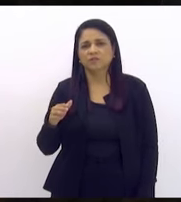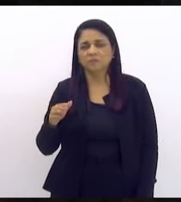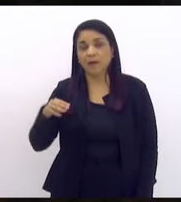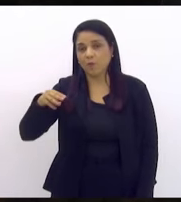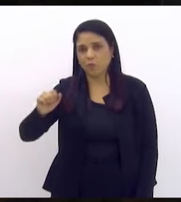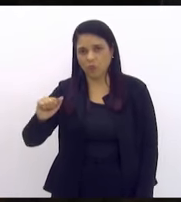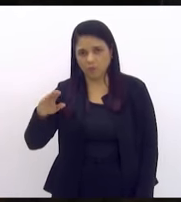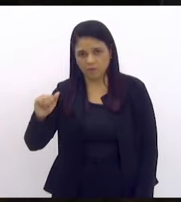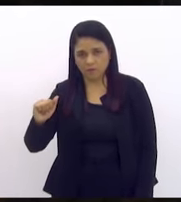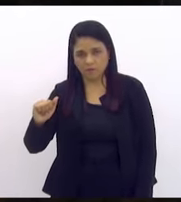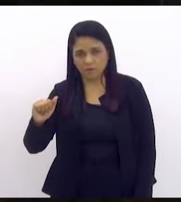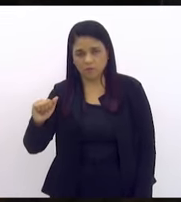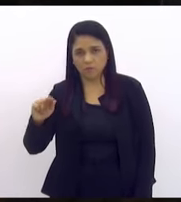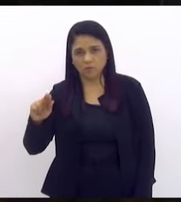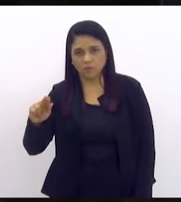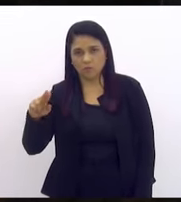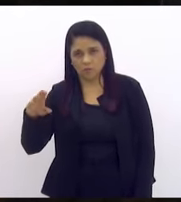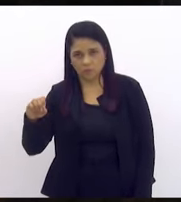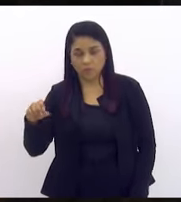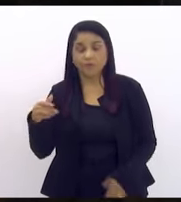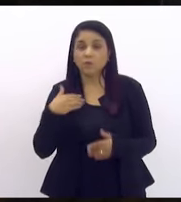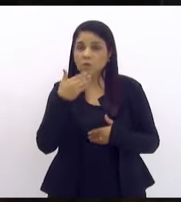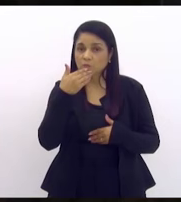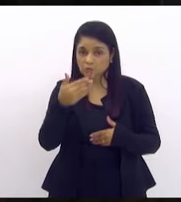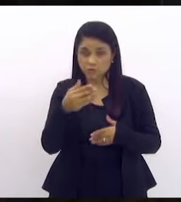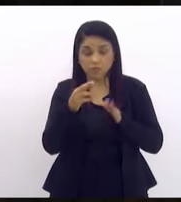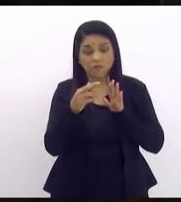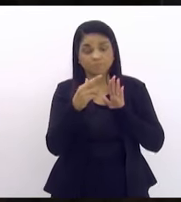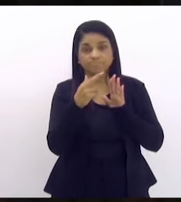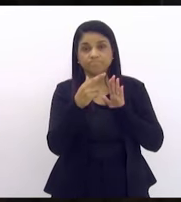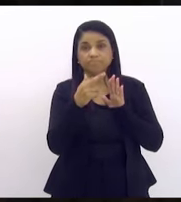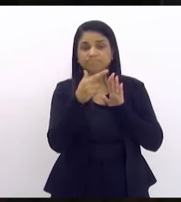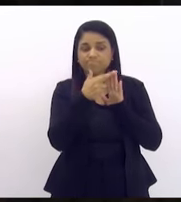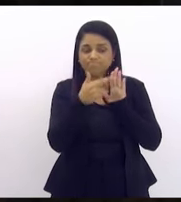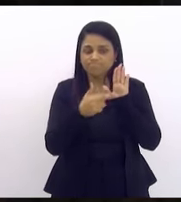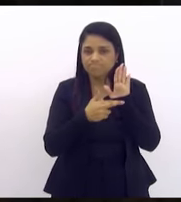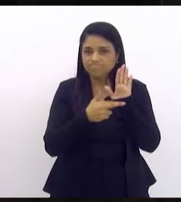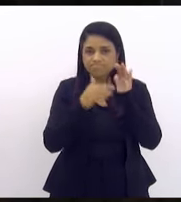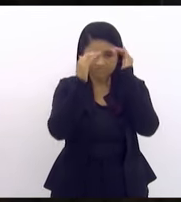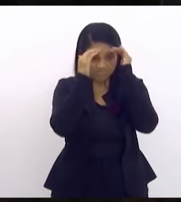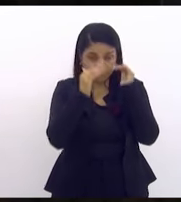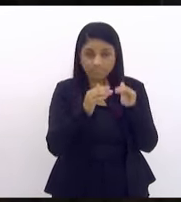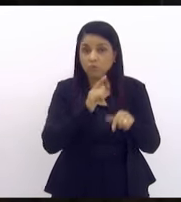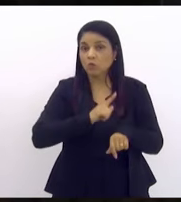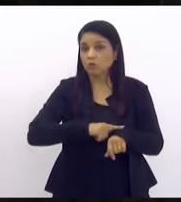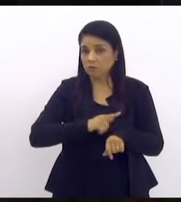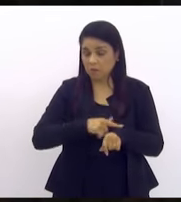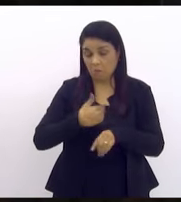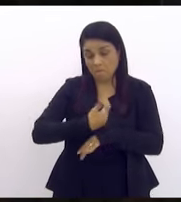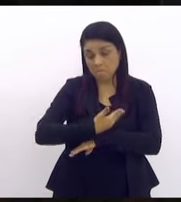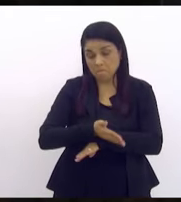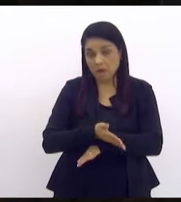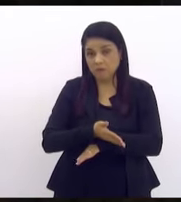tempo regimental, porque passa muito da fala e os demais deputados ficam na pressão